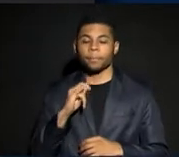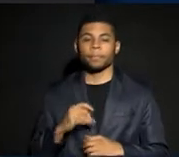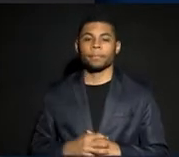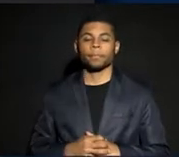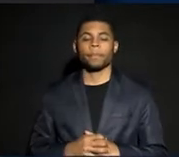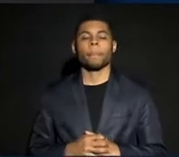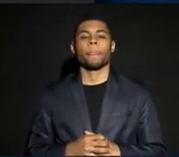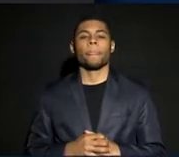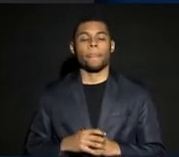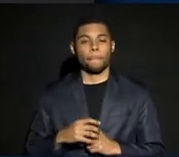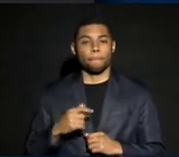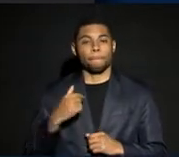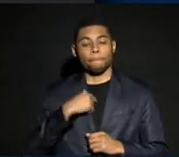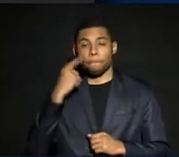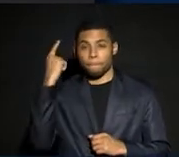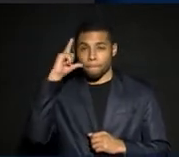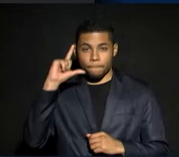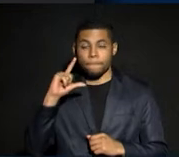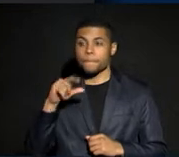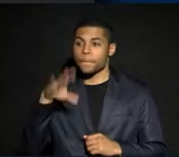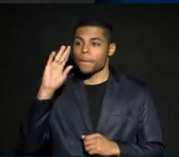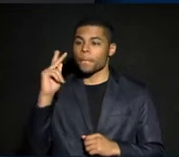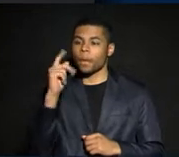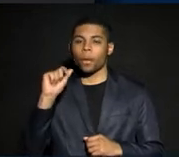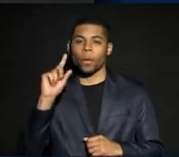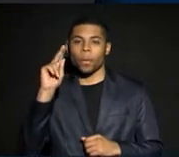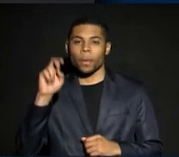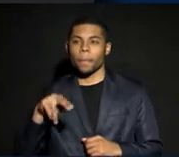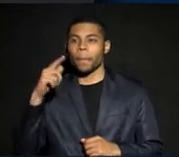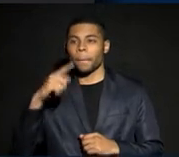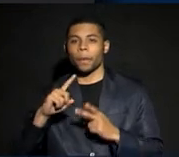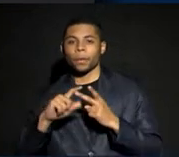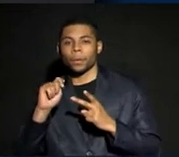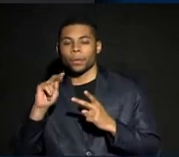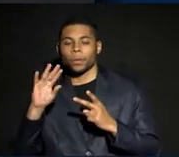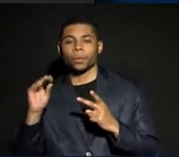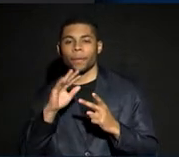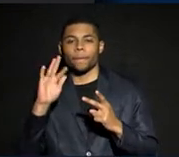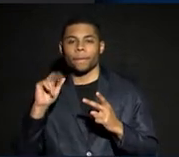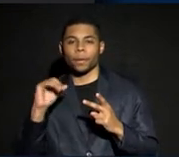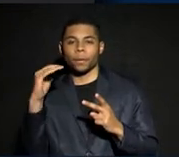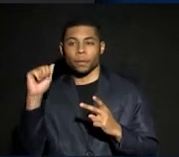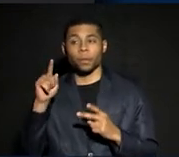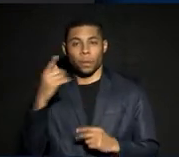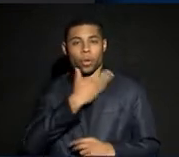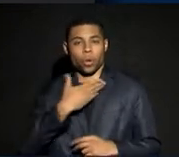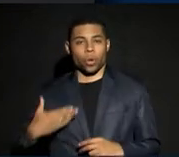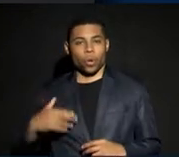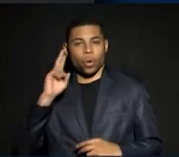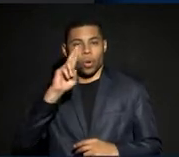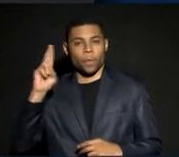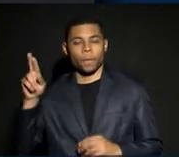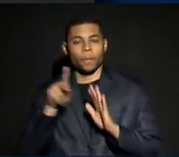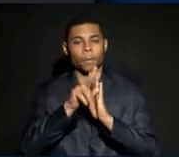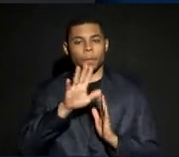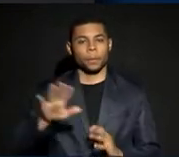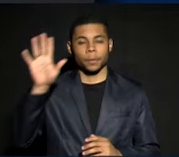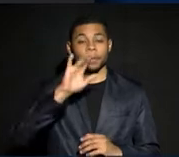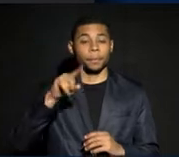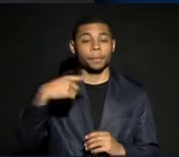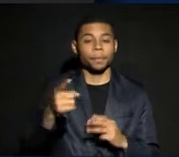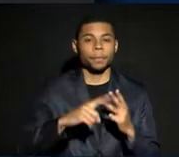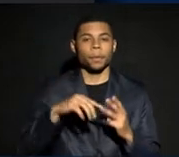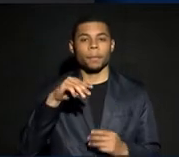à maturidade de um Alckmin e de um Márcio França, que foram governadores do Estado, passando por Marina